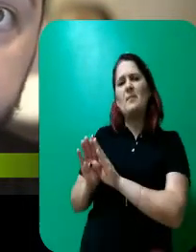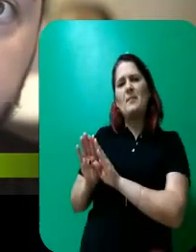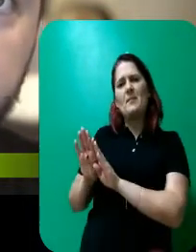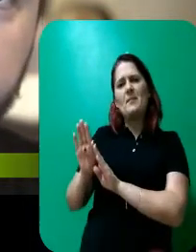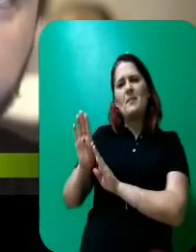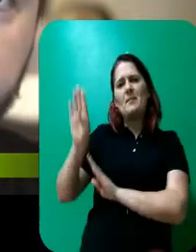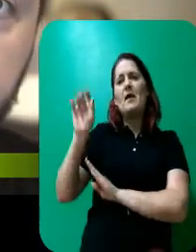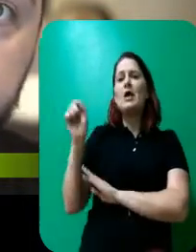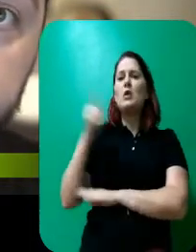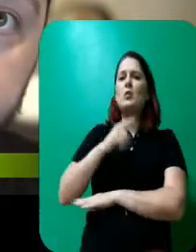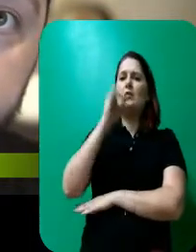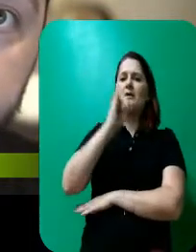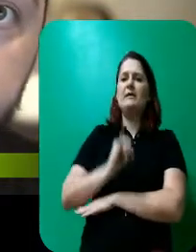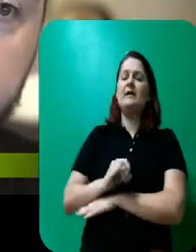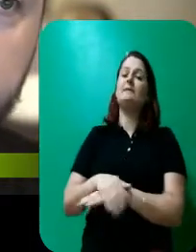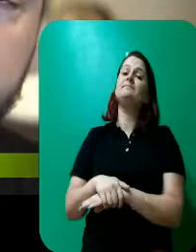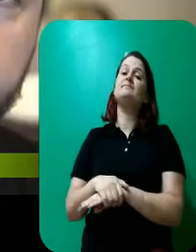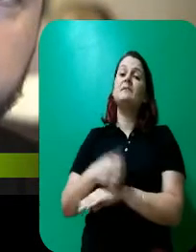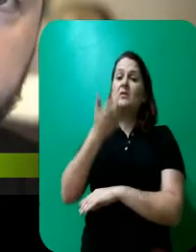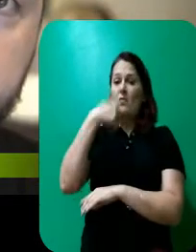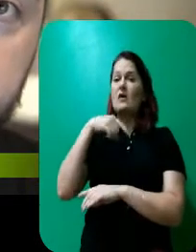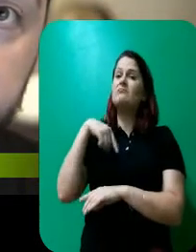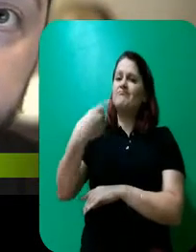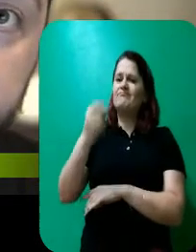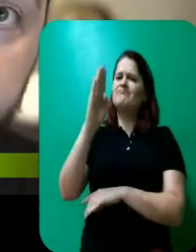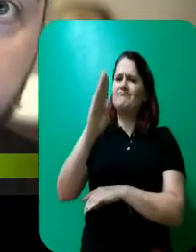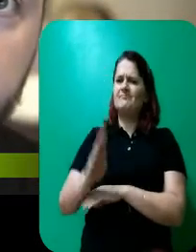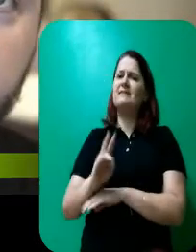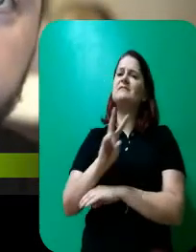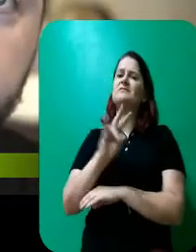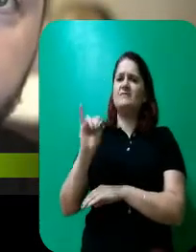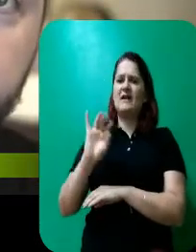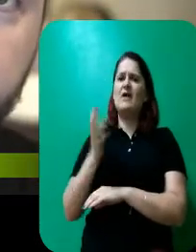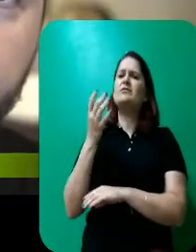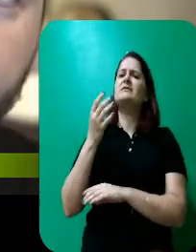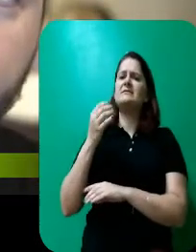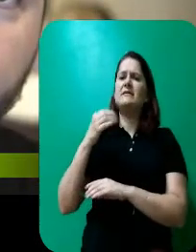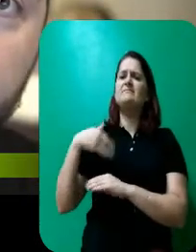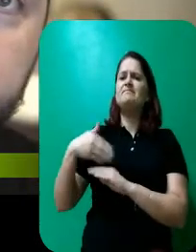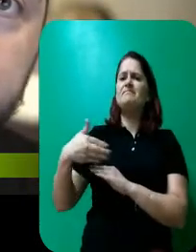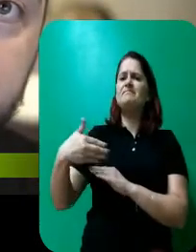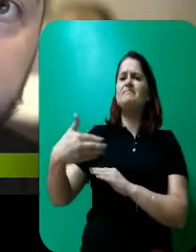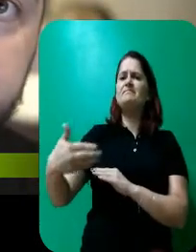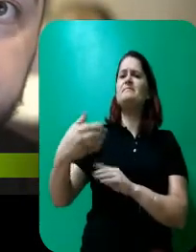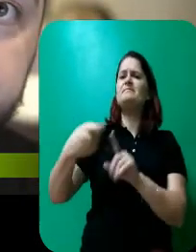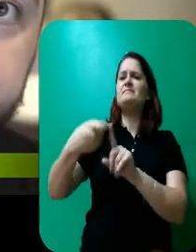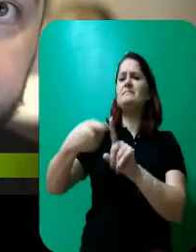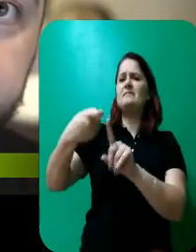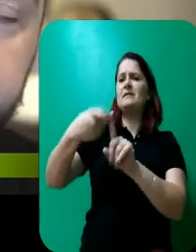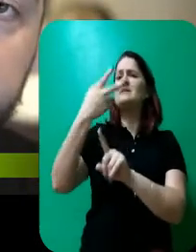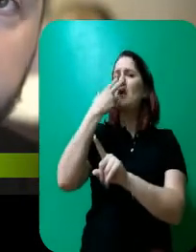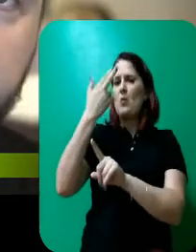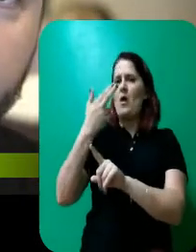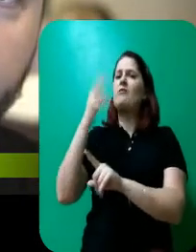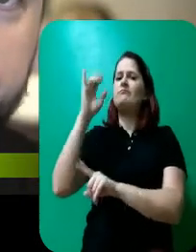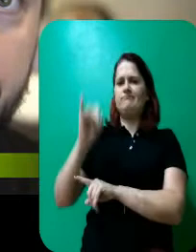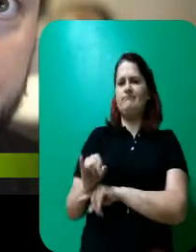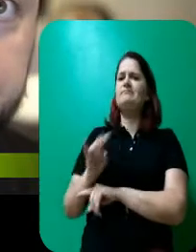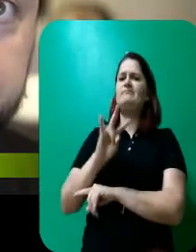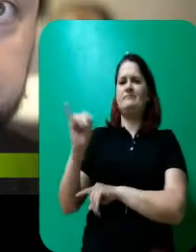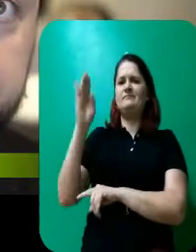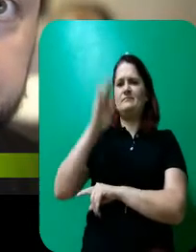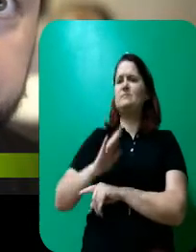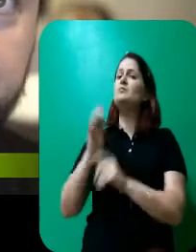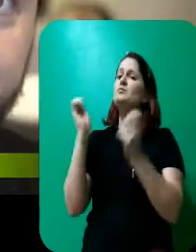Brasil, nos próximos dias, nos próximos meses, um cenário como o da Itália. Ou